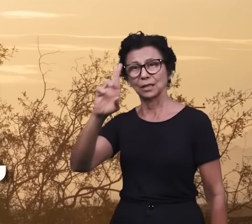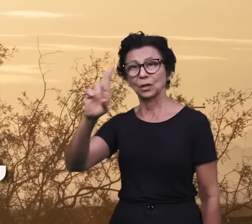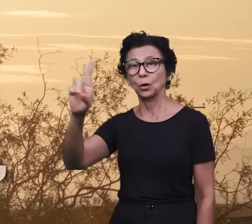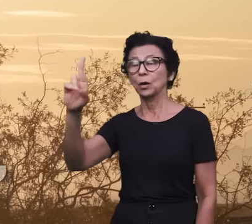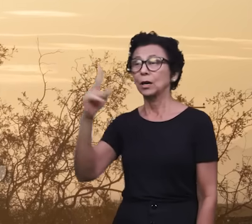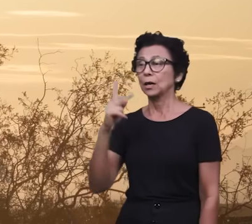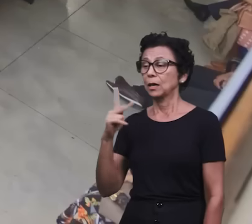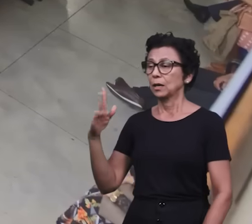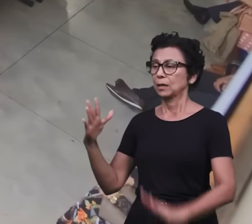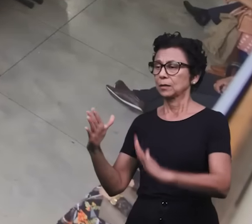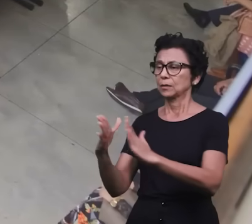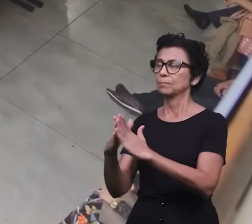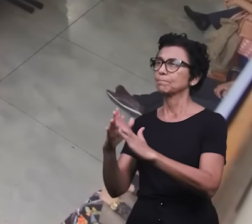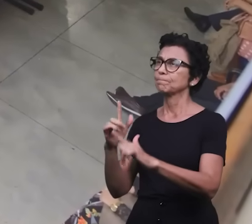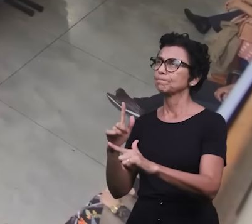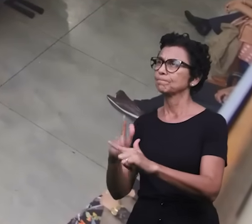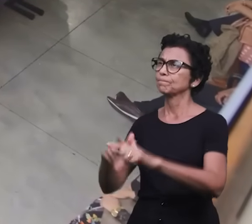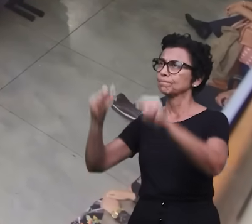nós.